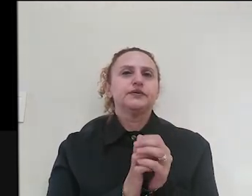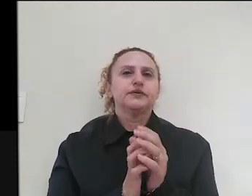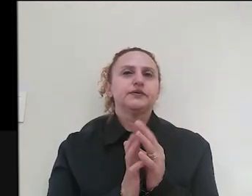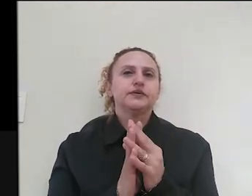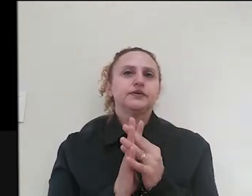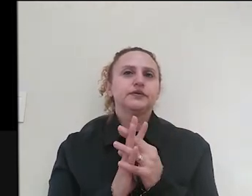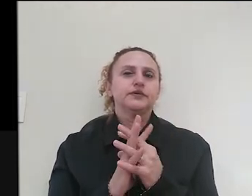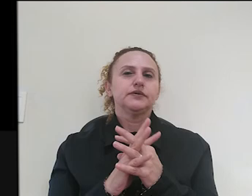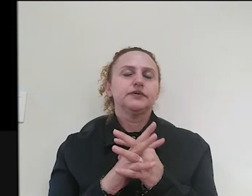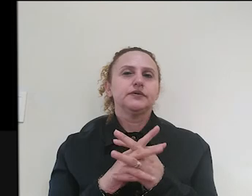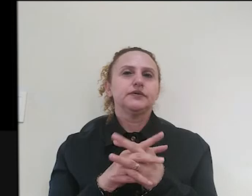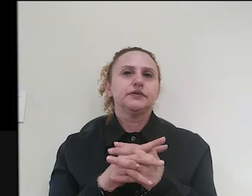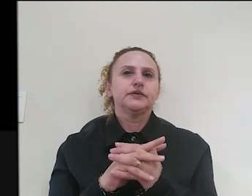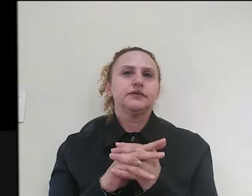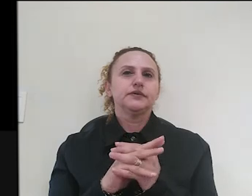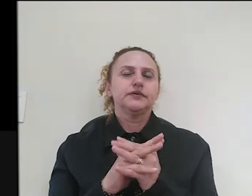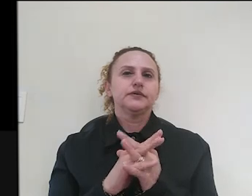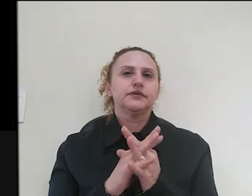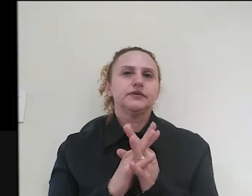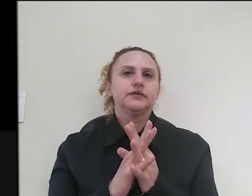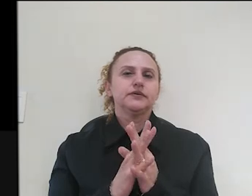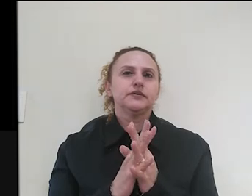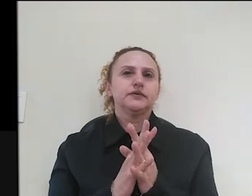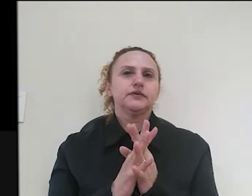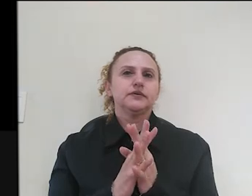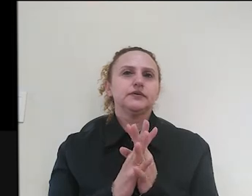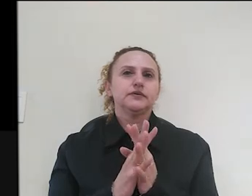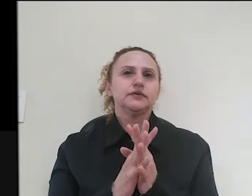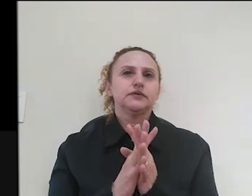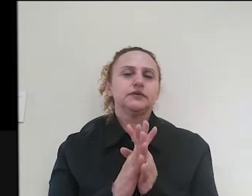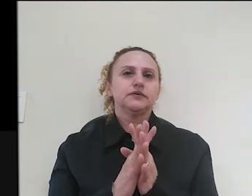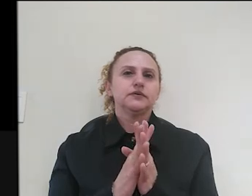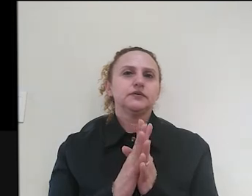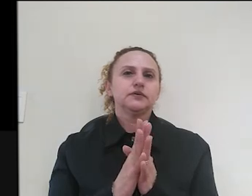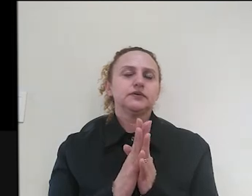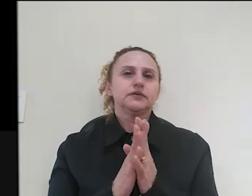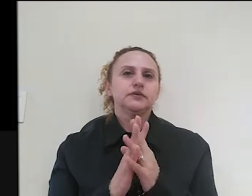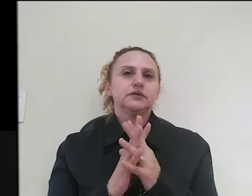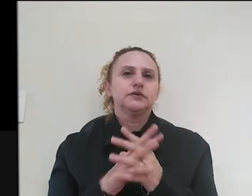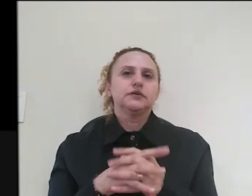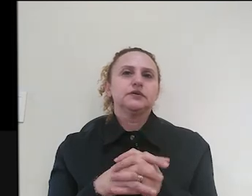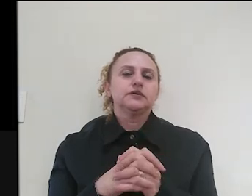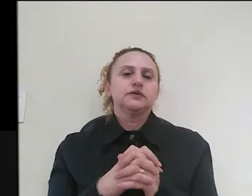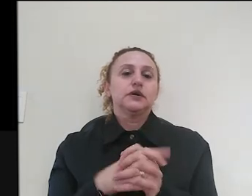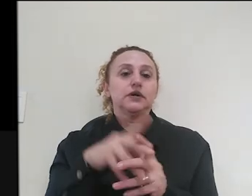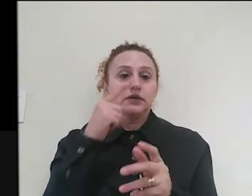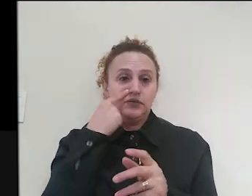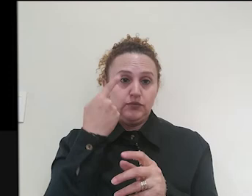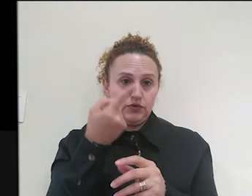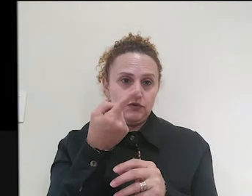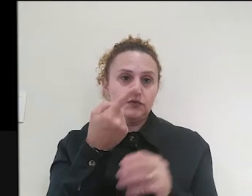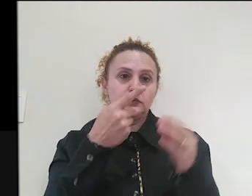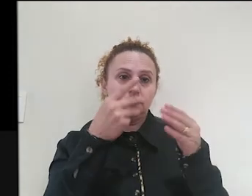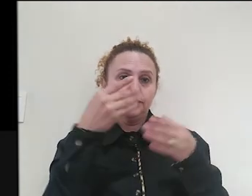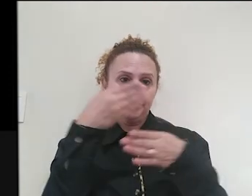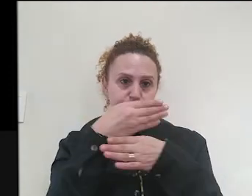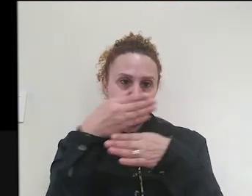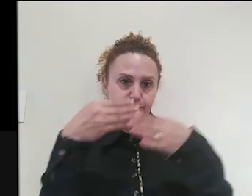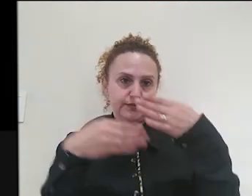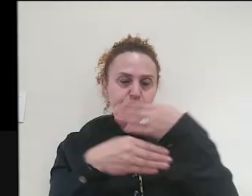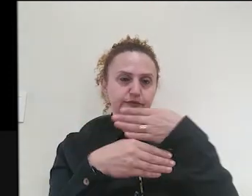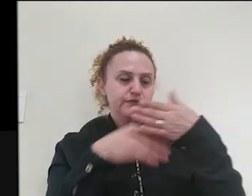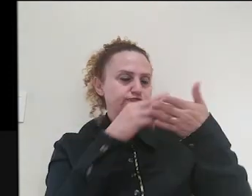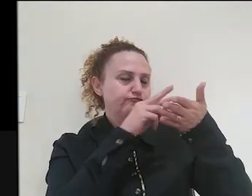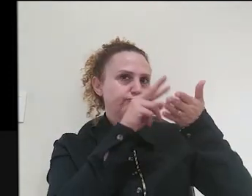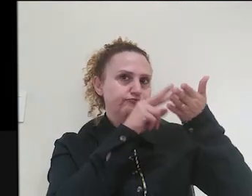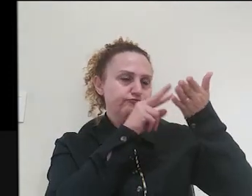No romance, a gente tem lá os franceses Victor Hugo, Balzac, Stendhal, o escocês Walter Scott, o alemão